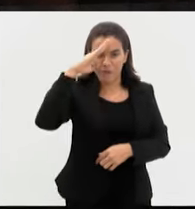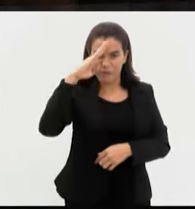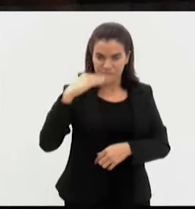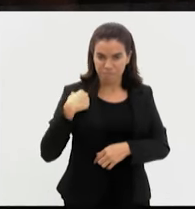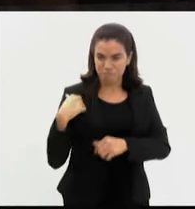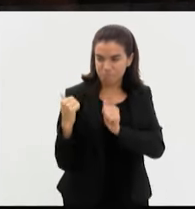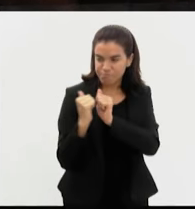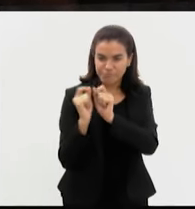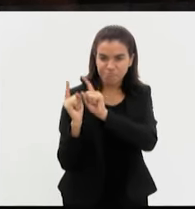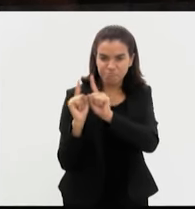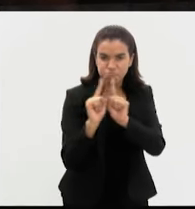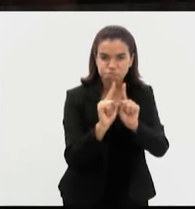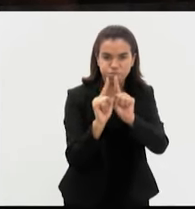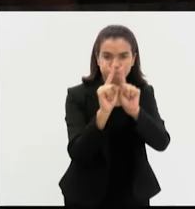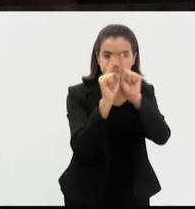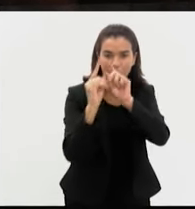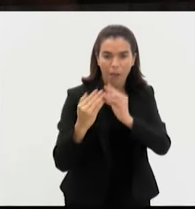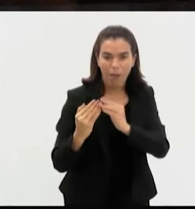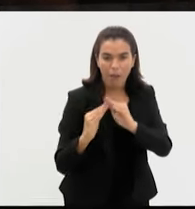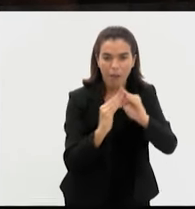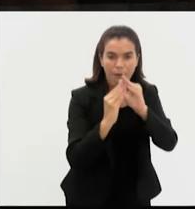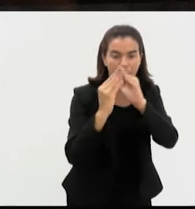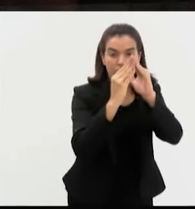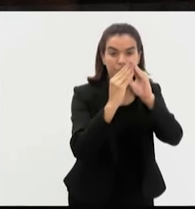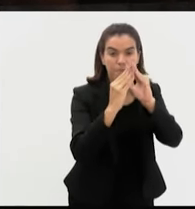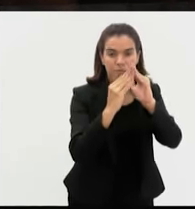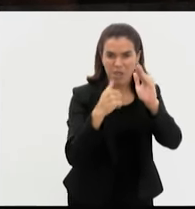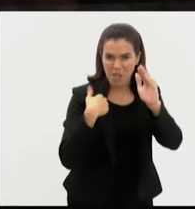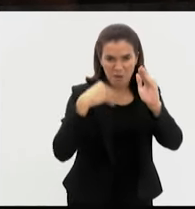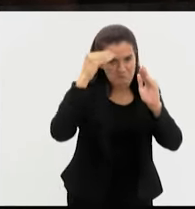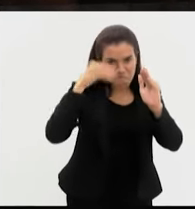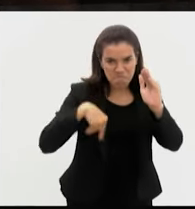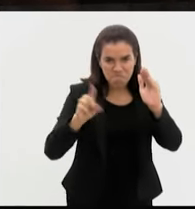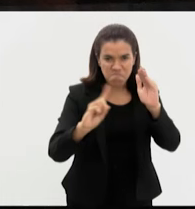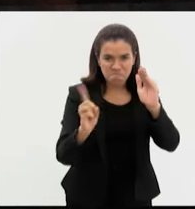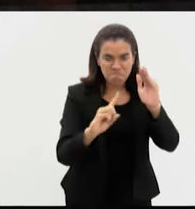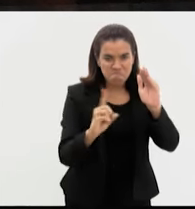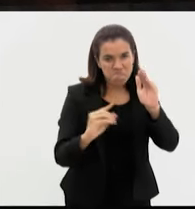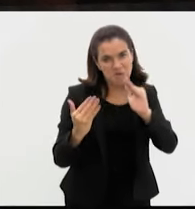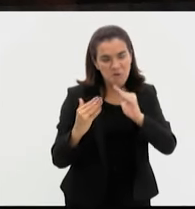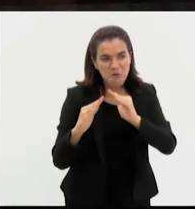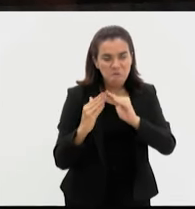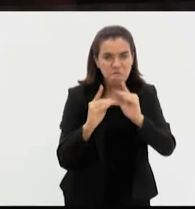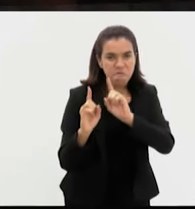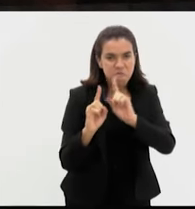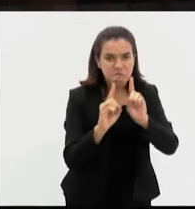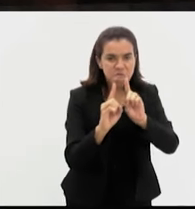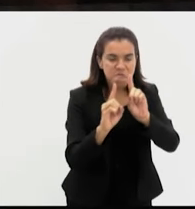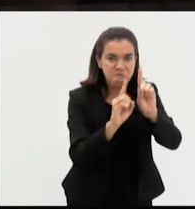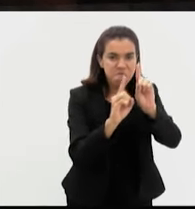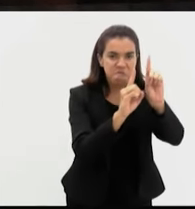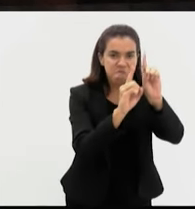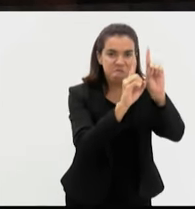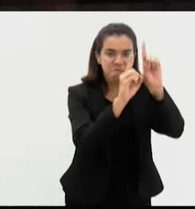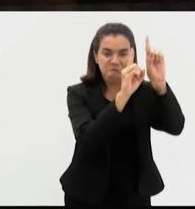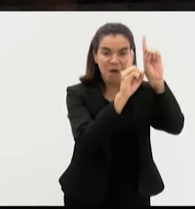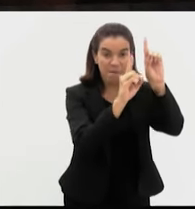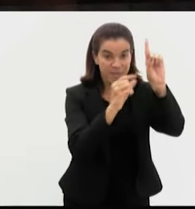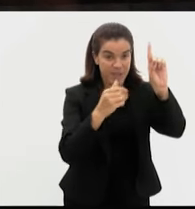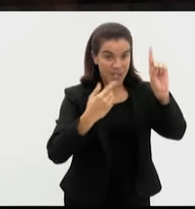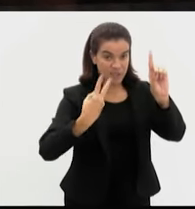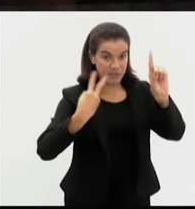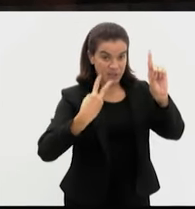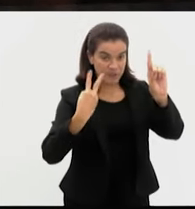morro comigo e não baixei cabeça foi o comandante da segunda